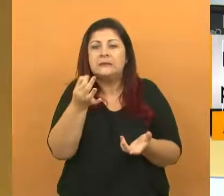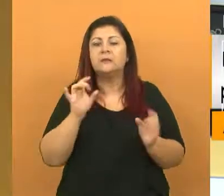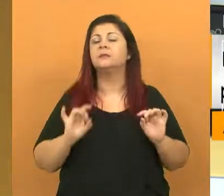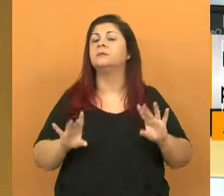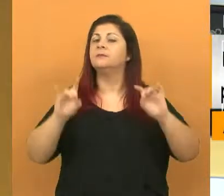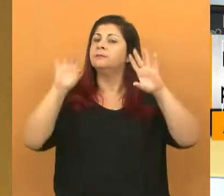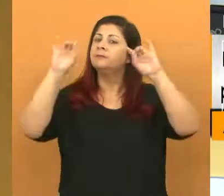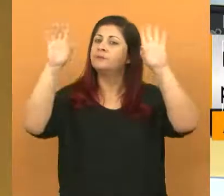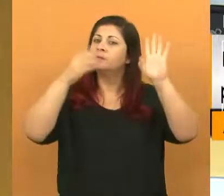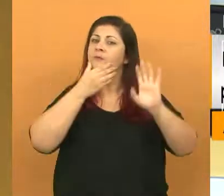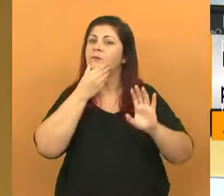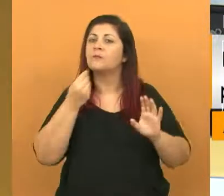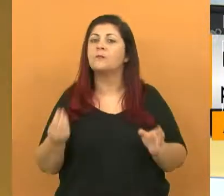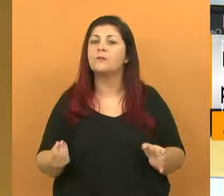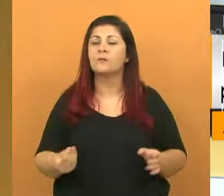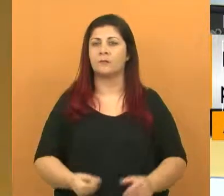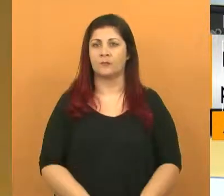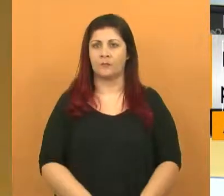eles,